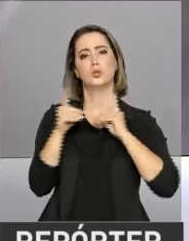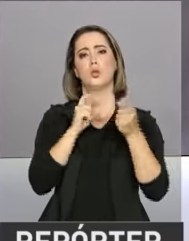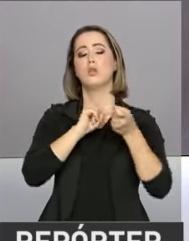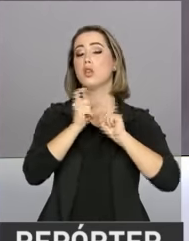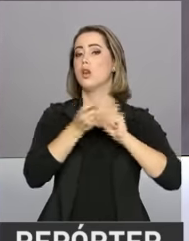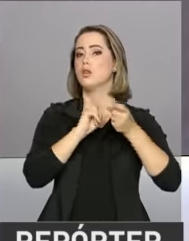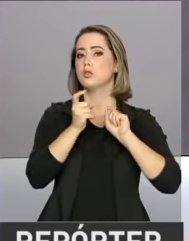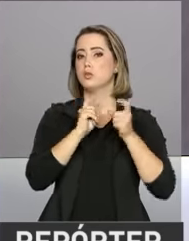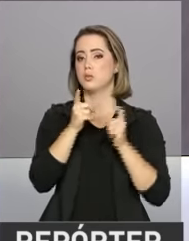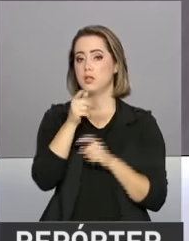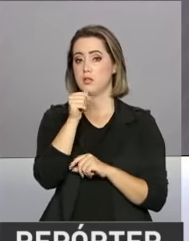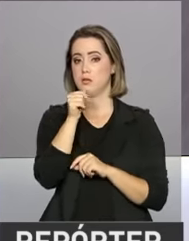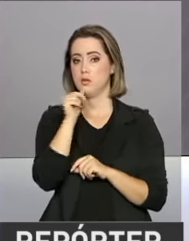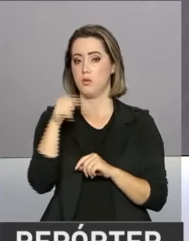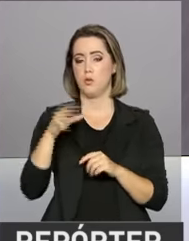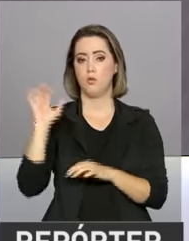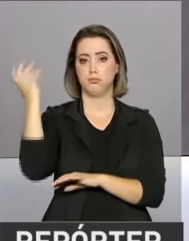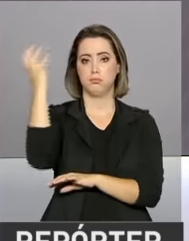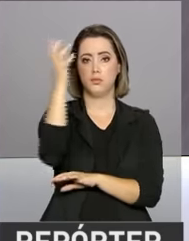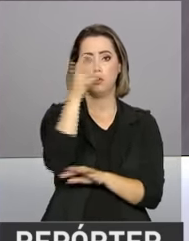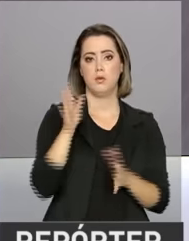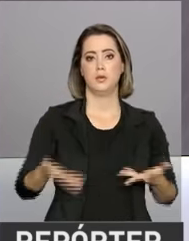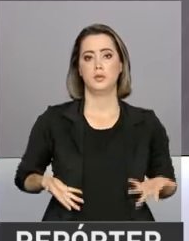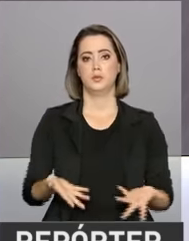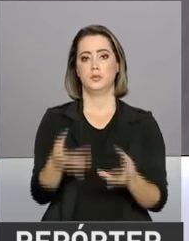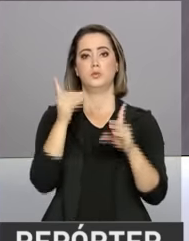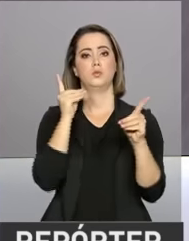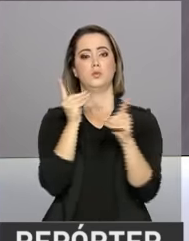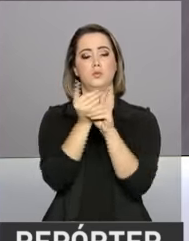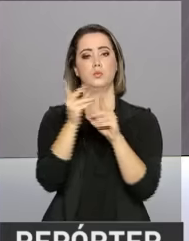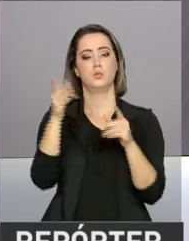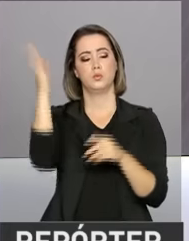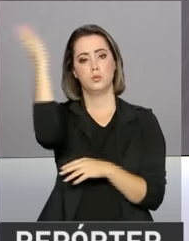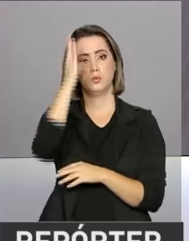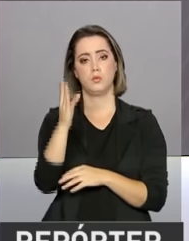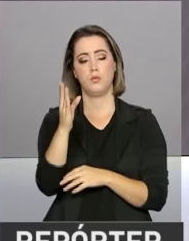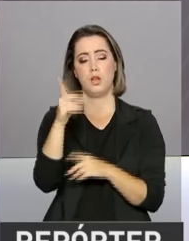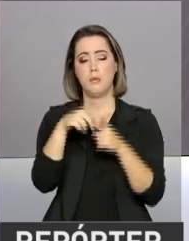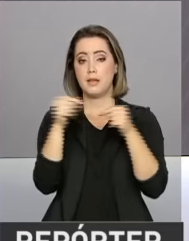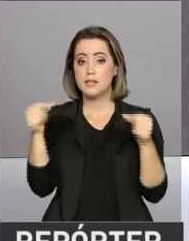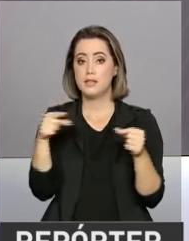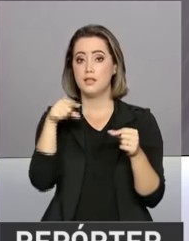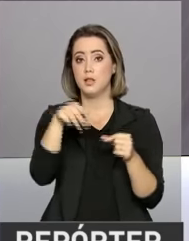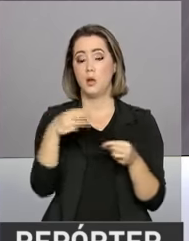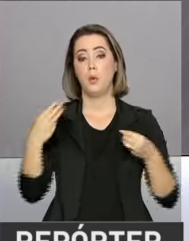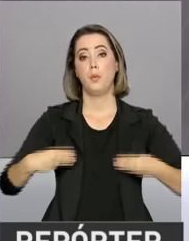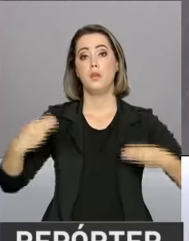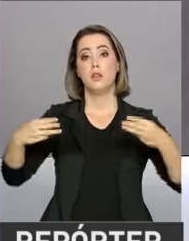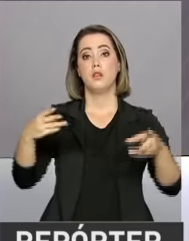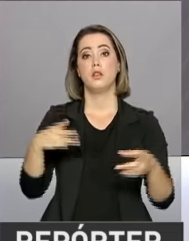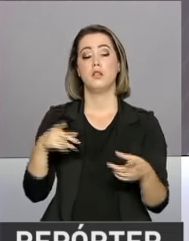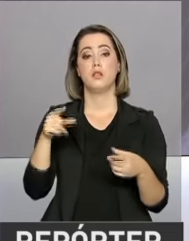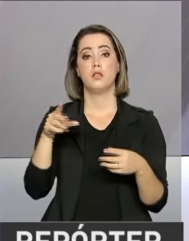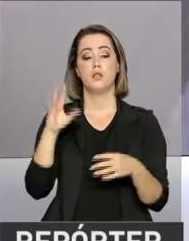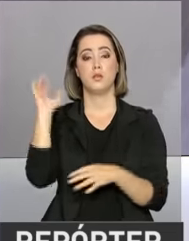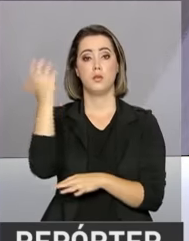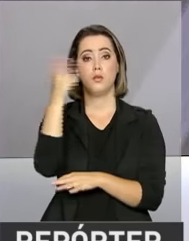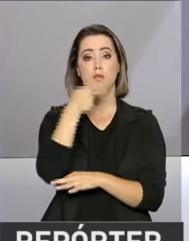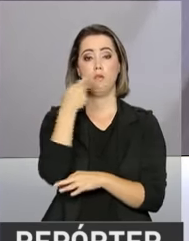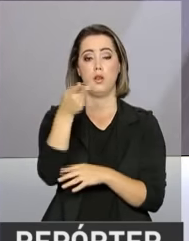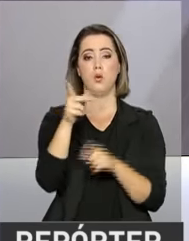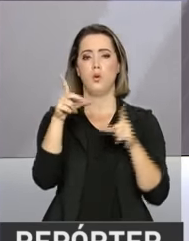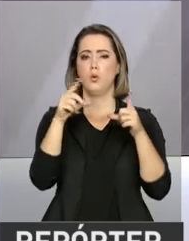hídricos o Ministério do meio ambiente promove um encontro em Brasília o ministro do meio ambiente destacou as ações do governo